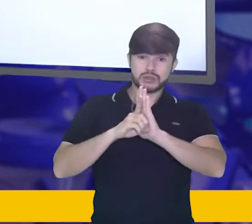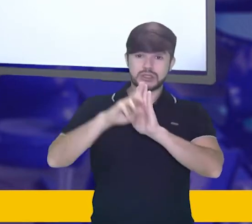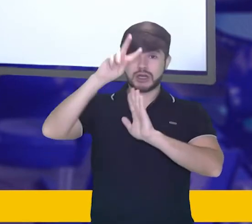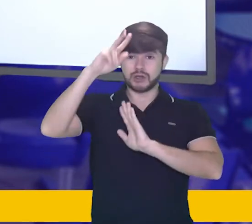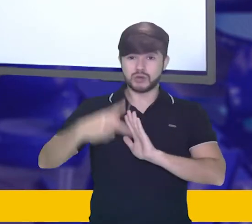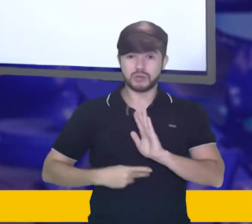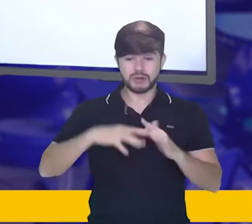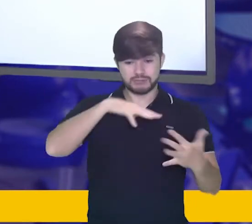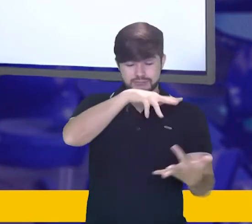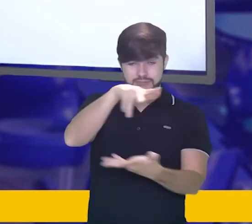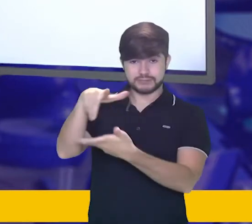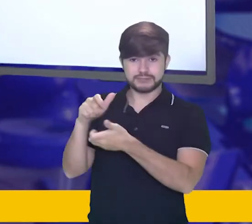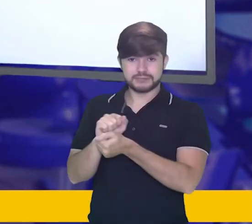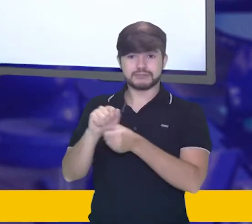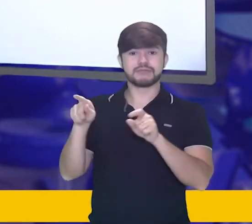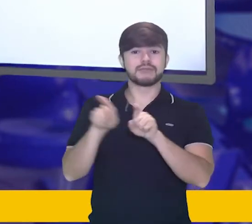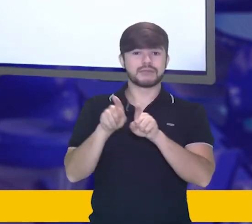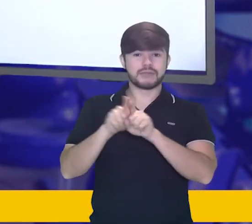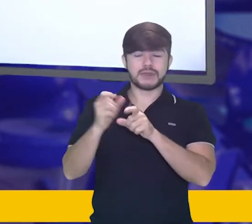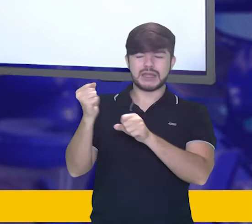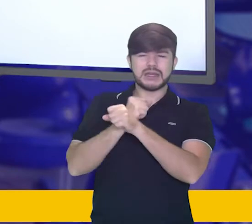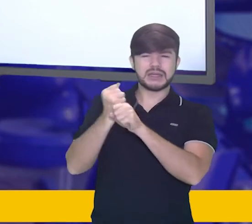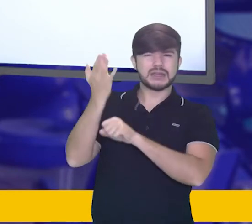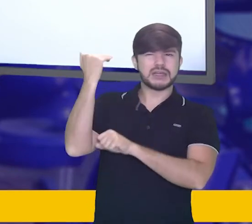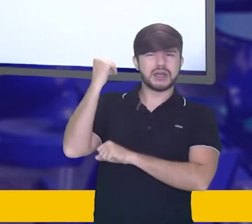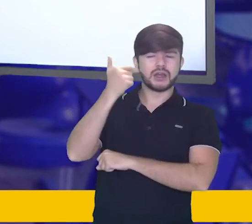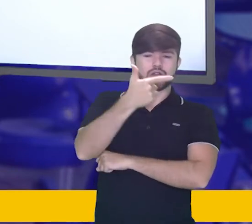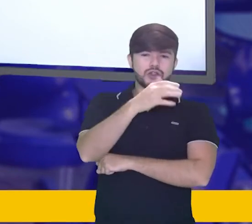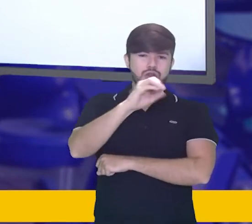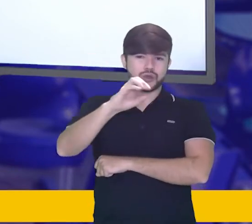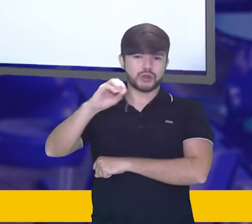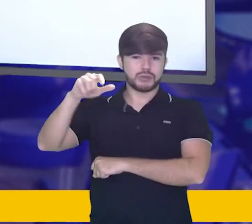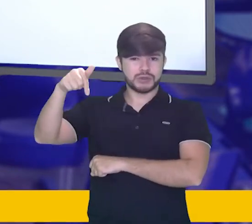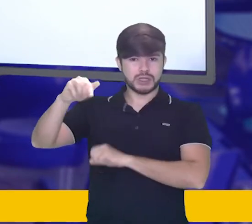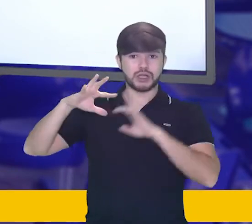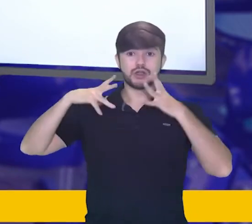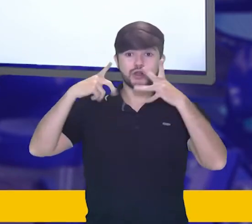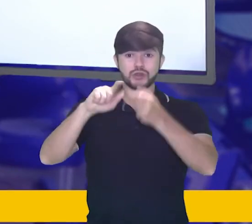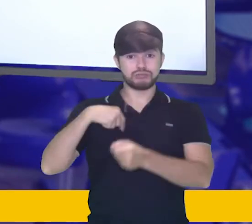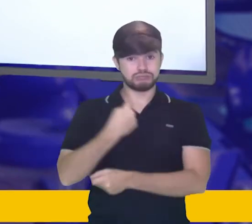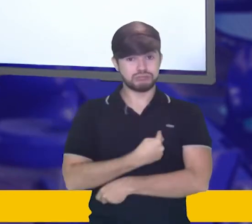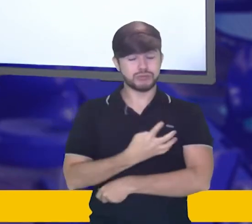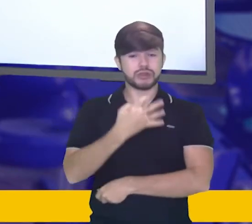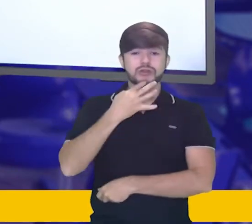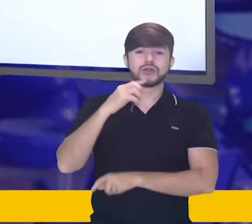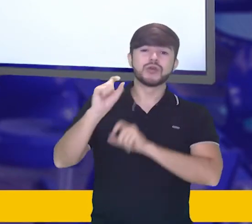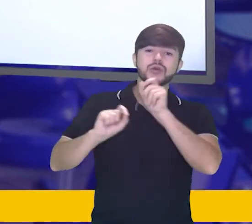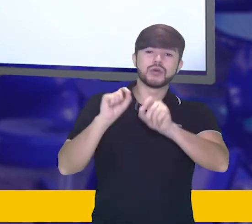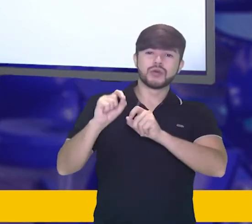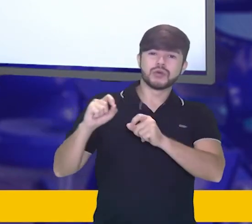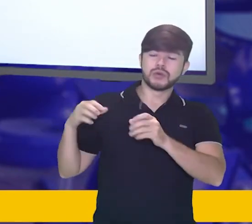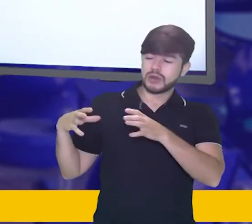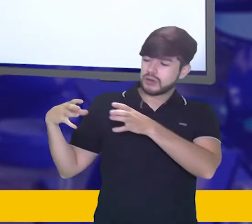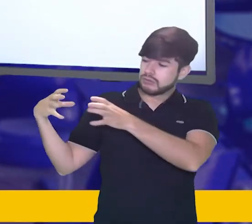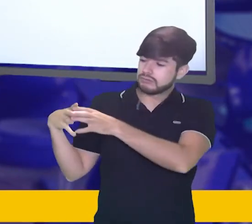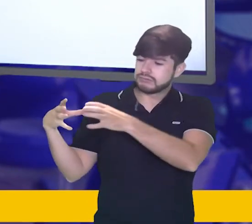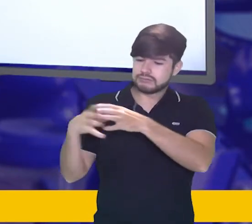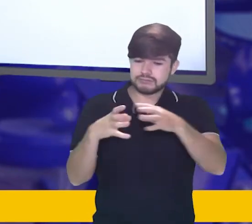dos Direitos Humanos, né, feita e também dita por Rifus em 2007, onde nós vemos toda